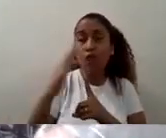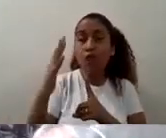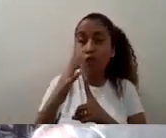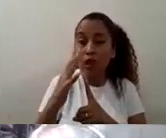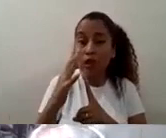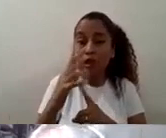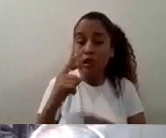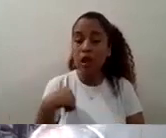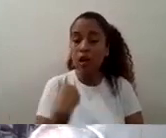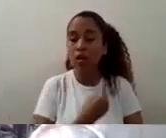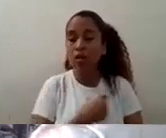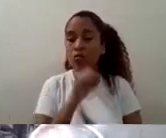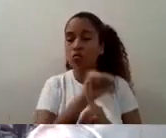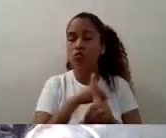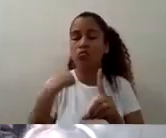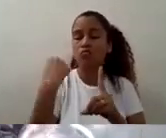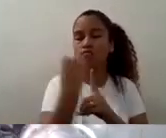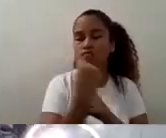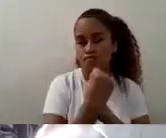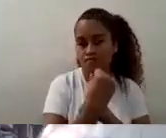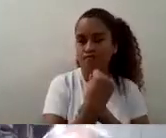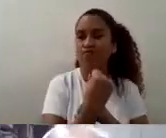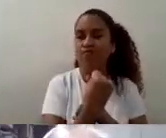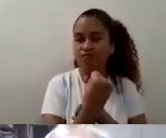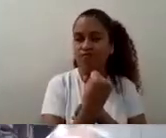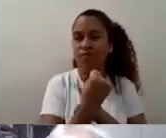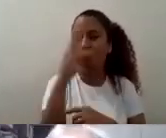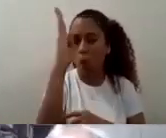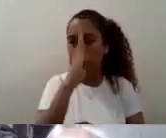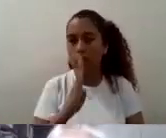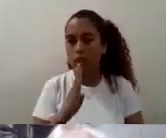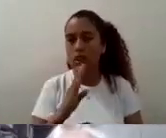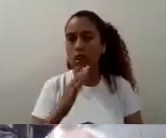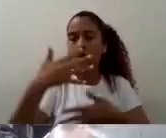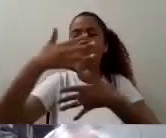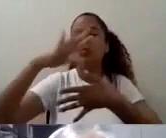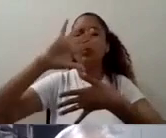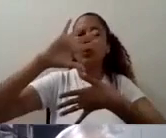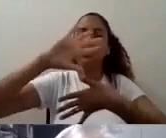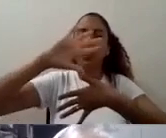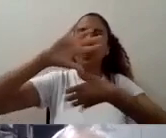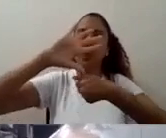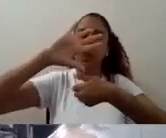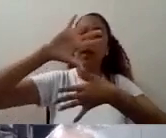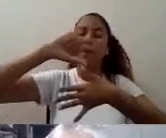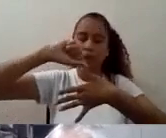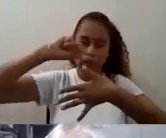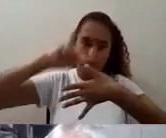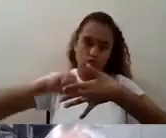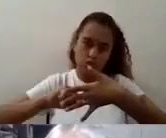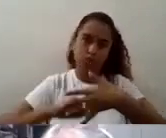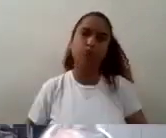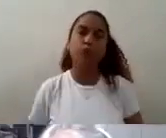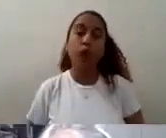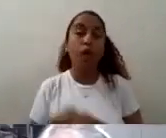a sociedade brasileira e latino-americana. E essa campanha do Jubileu foi